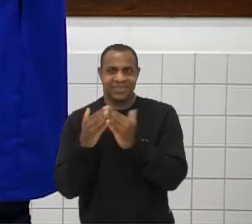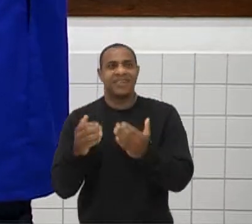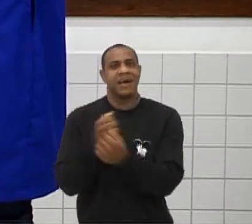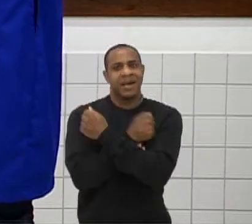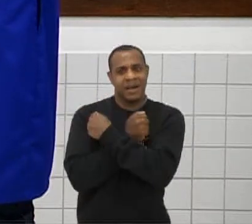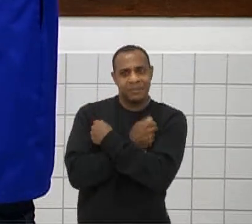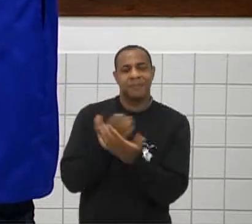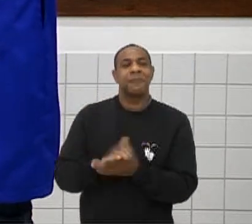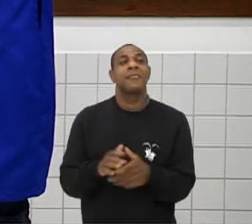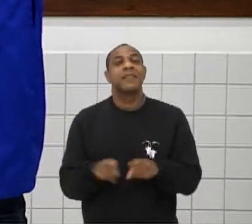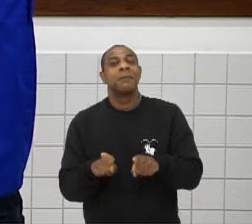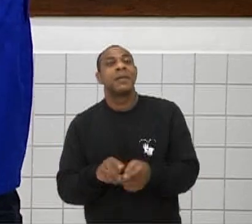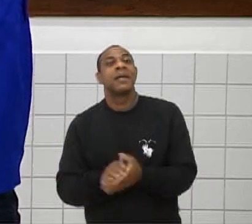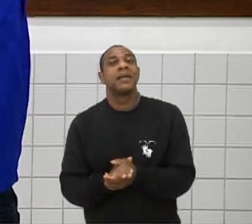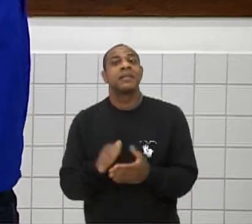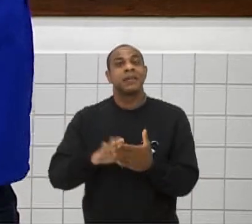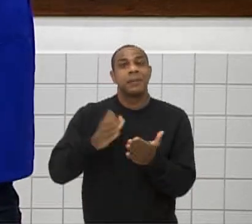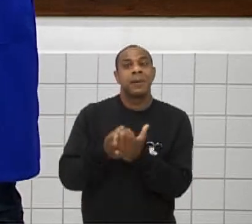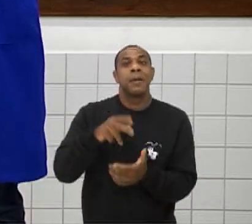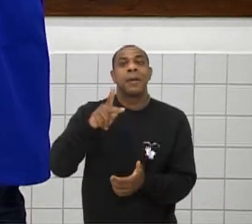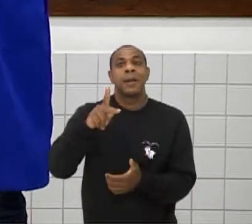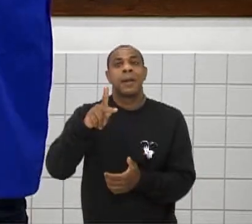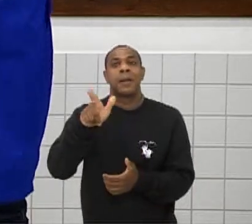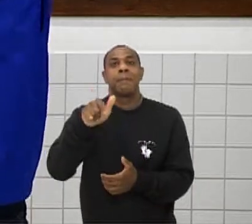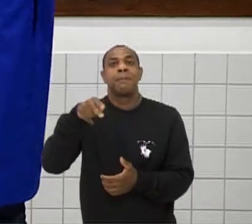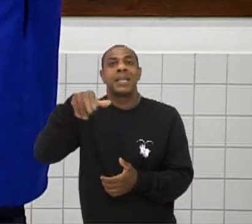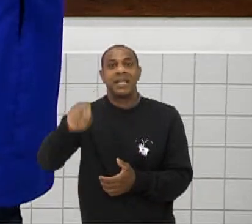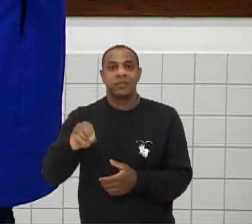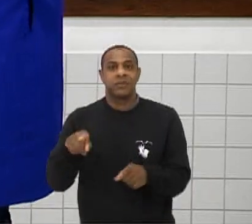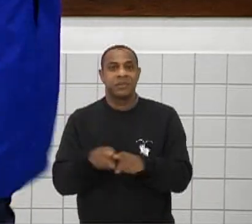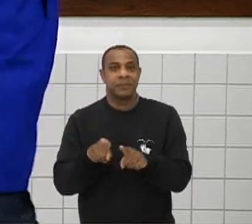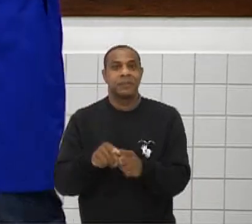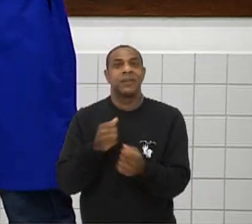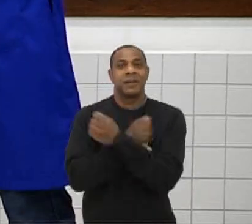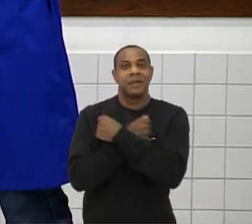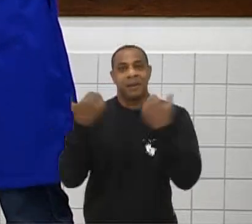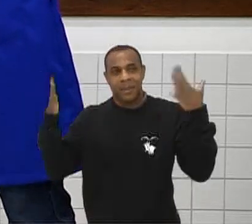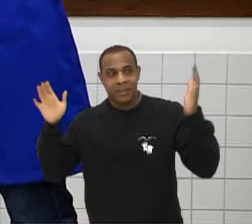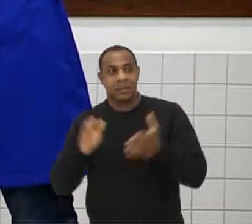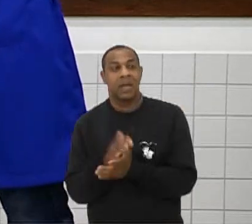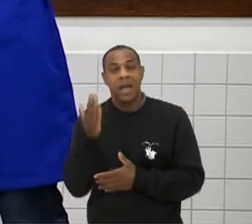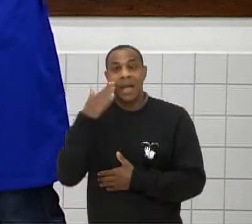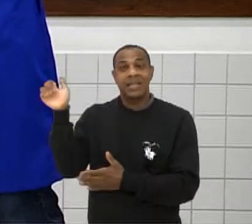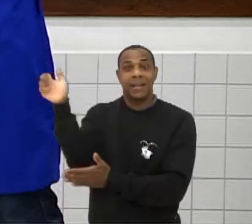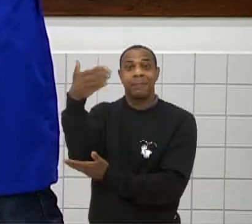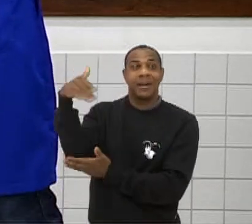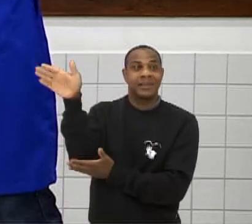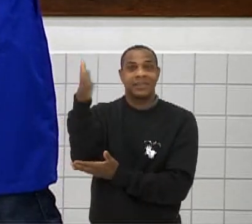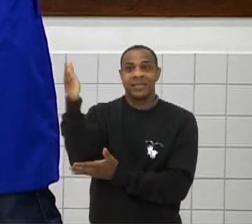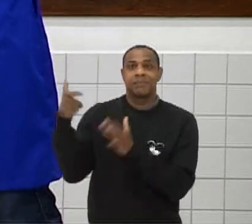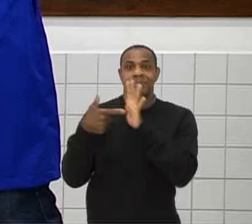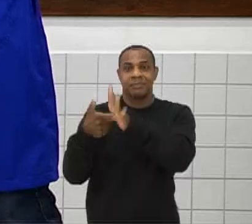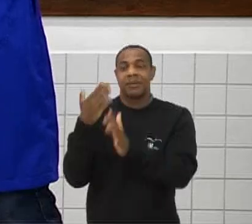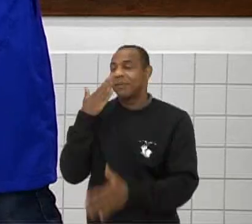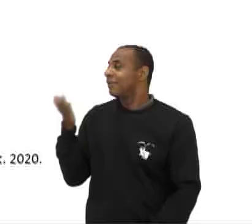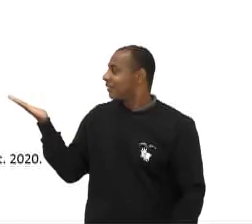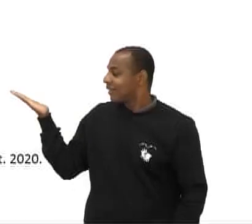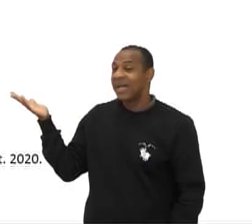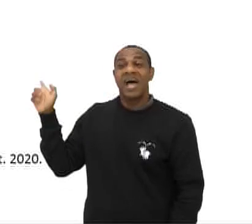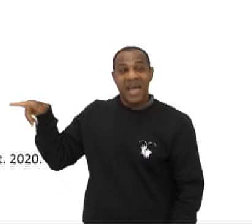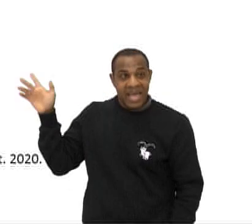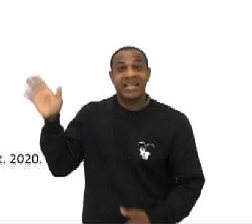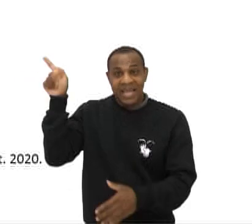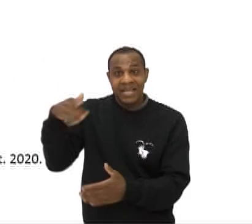Cristóvão manda um salve para o Colégio Plínio. Boa, Juan, isso aí. Galera, essa bandeira aí que tá aparecendo na sua tela, esta